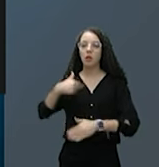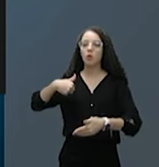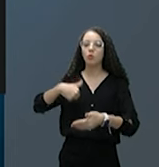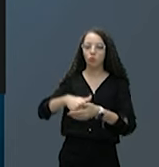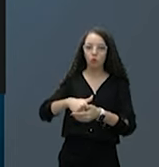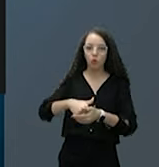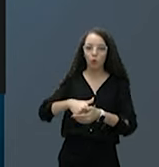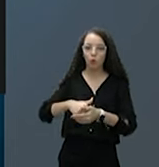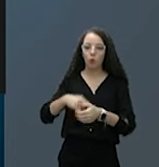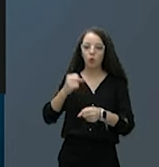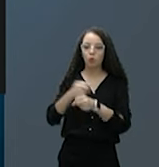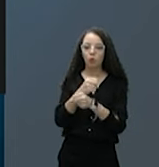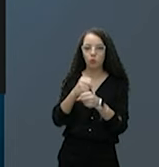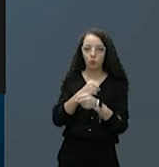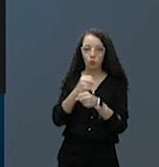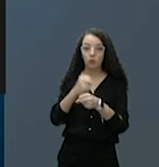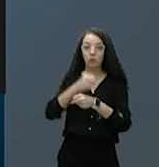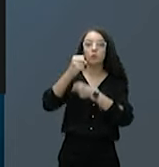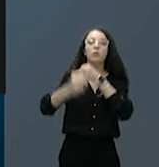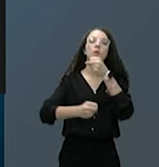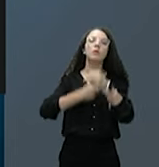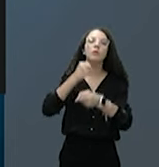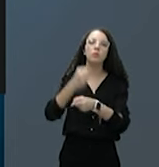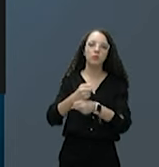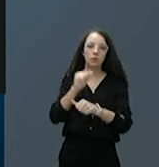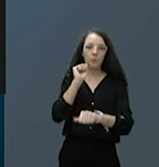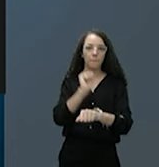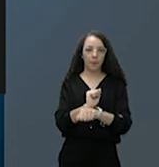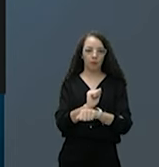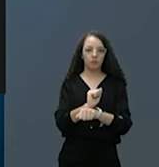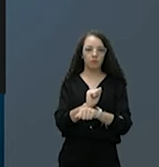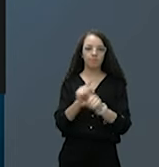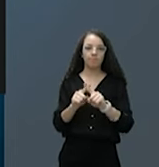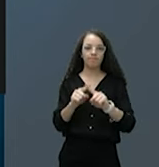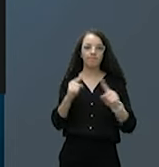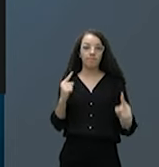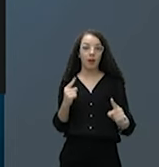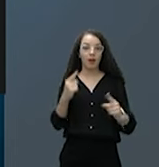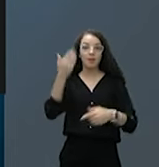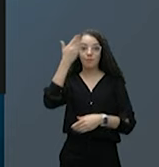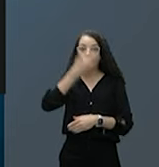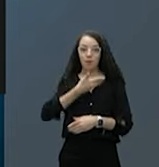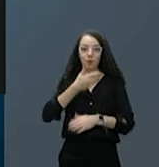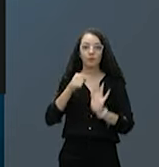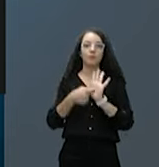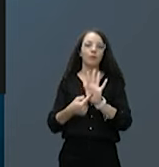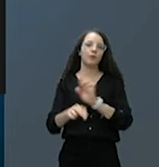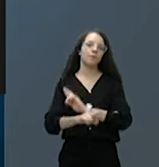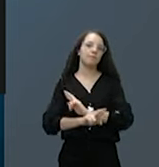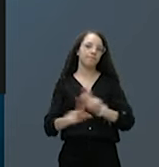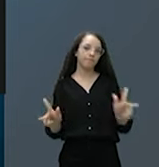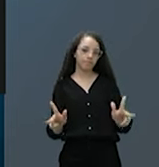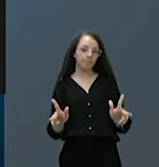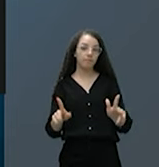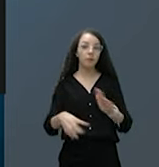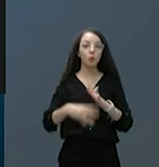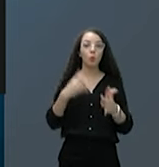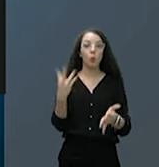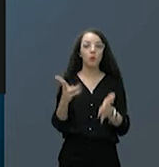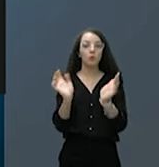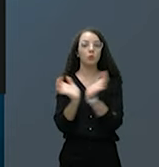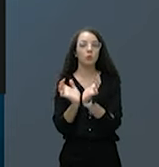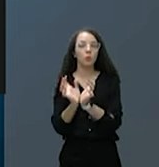o jogo do ano seguinte e ela interrompe. As provas dos autos não demonstram isso. Pois bem, a quarta turma, ao julgar isso, determinou o retorno para